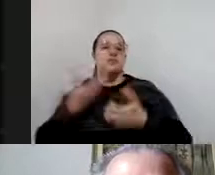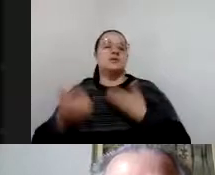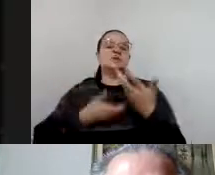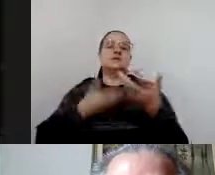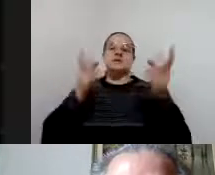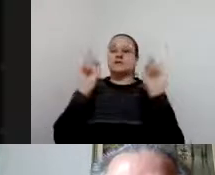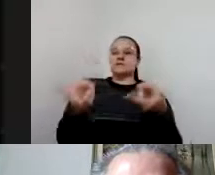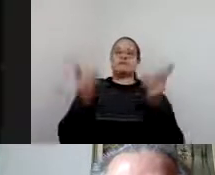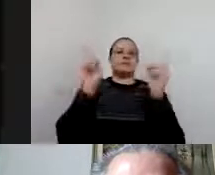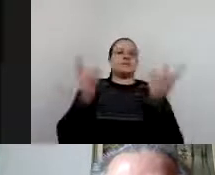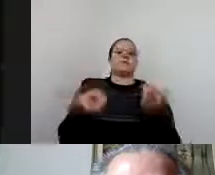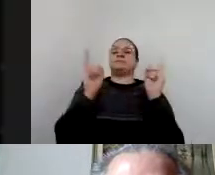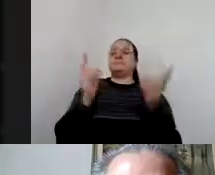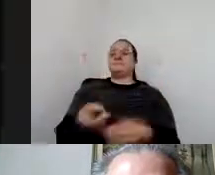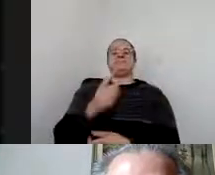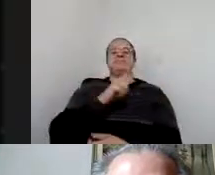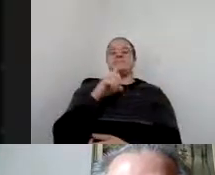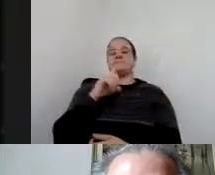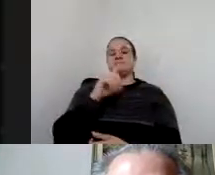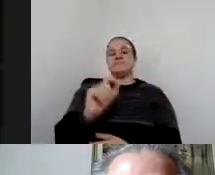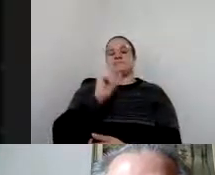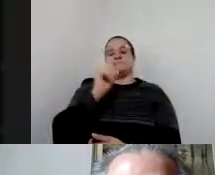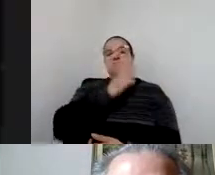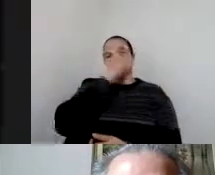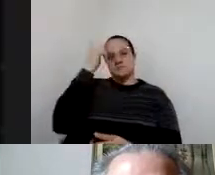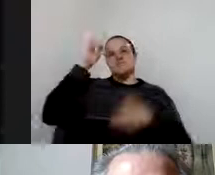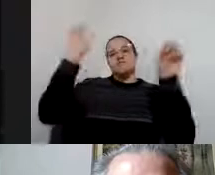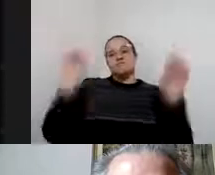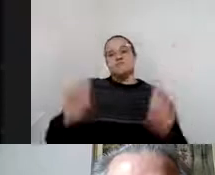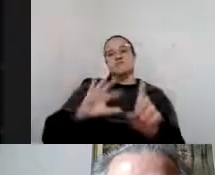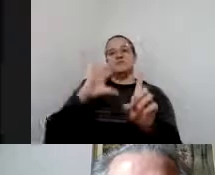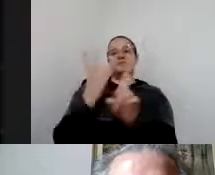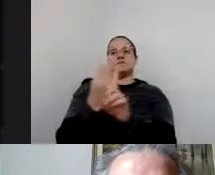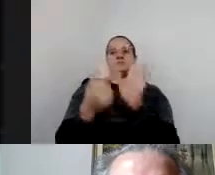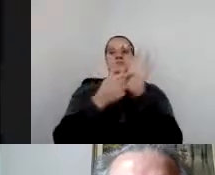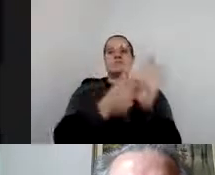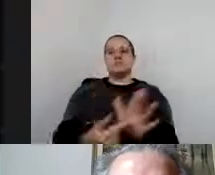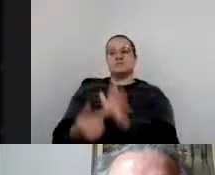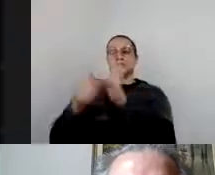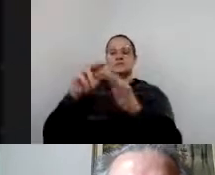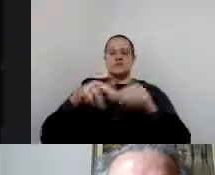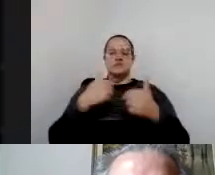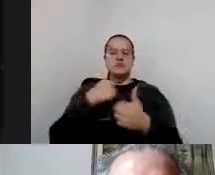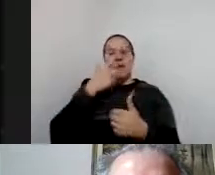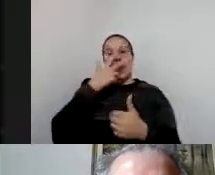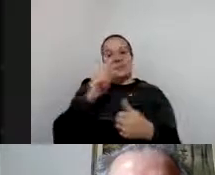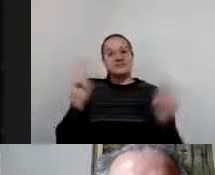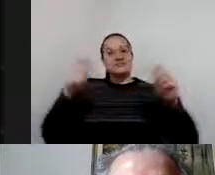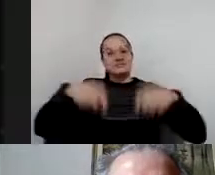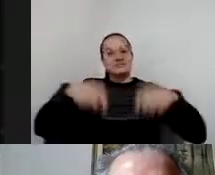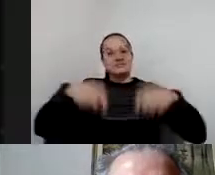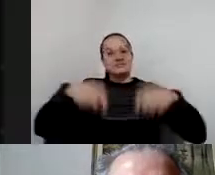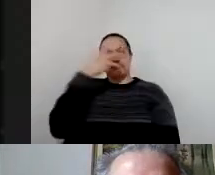tendo sempre à frente artistas com deficiência. Por isso, quero crer que teremos um belo evento, nos dias